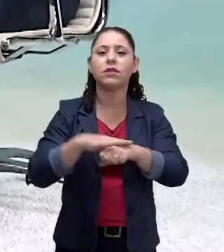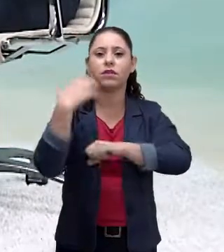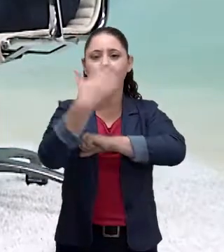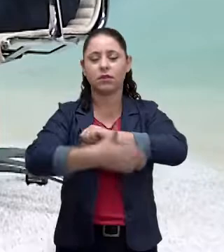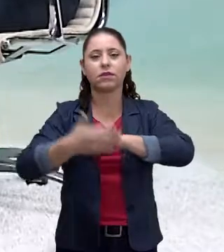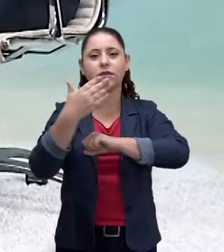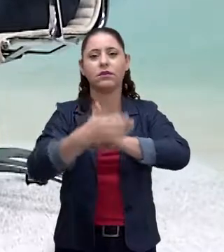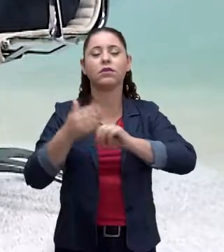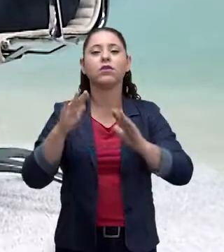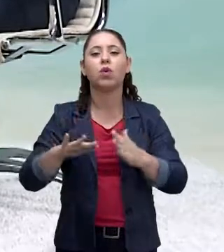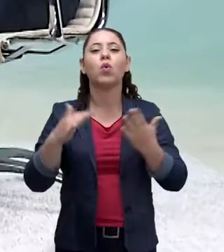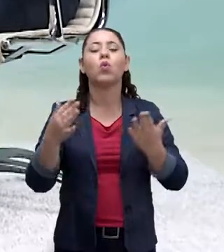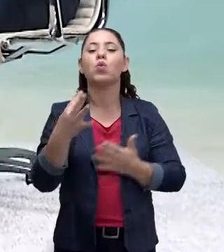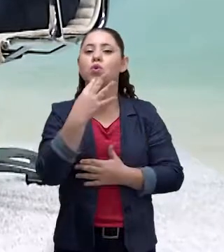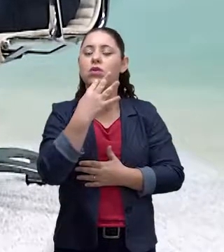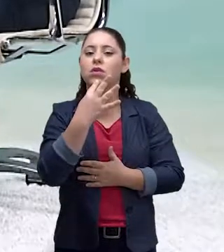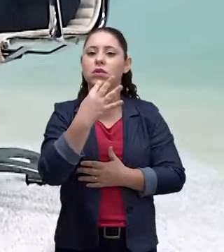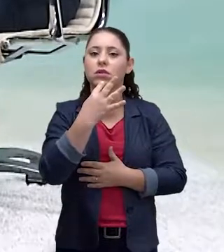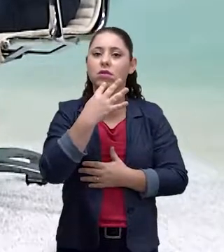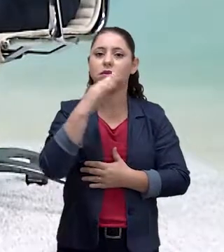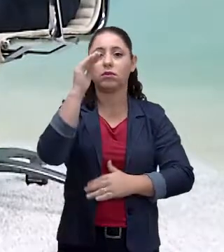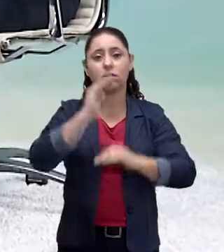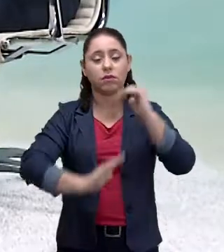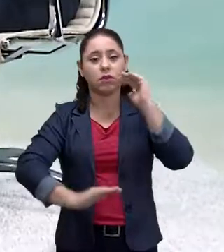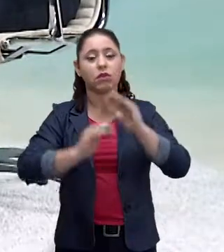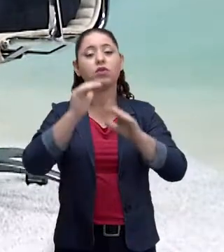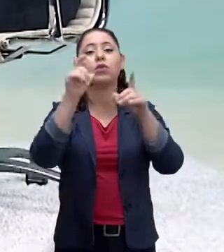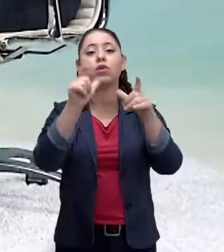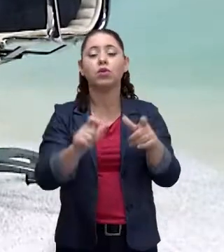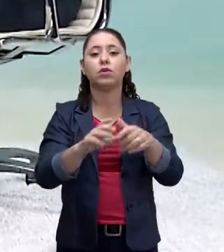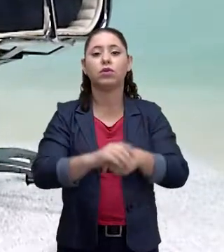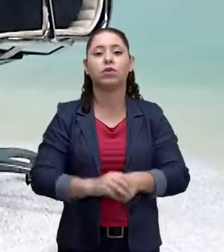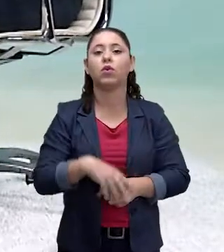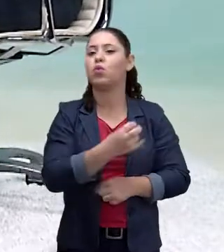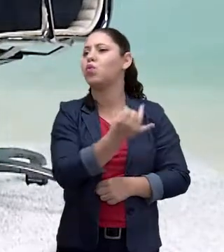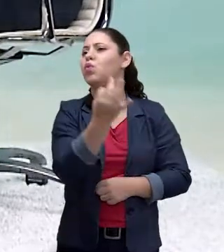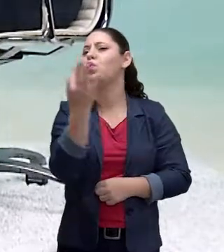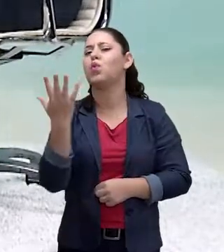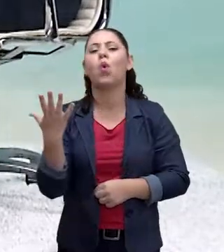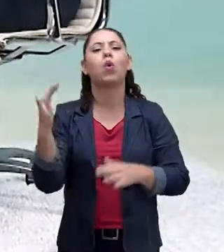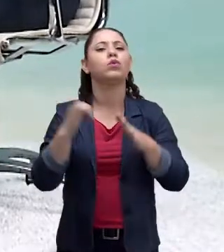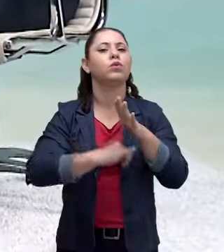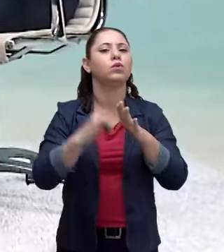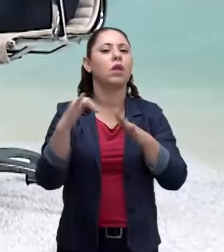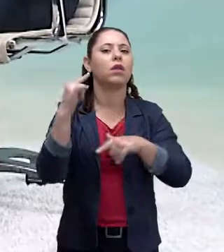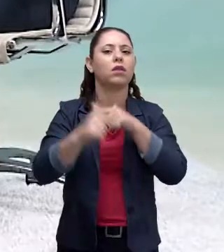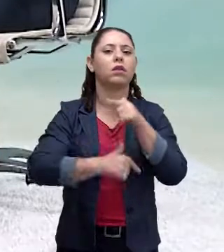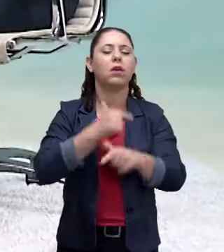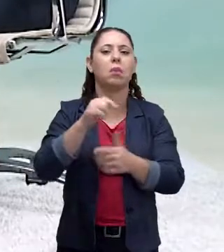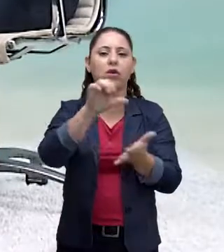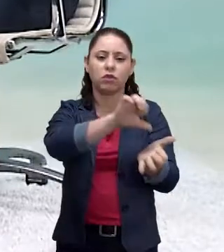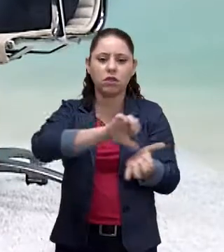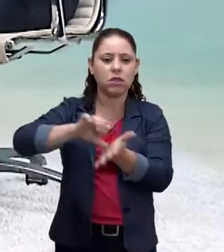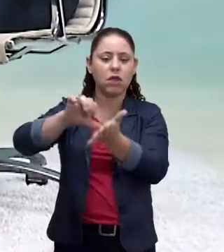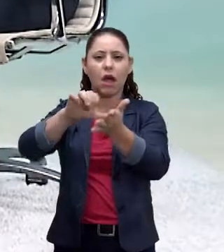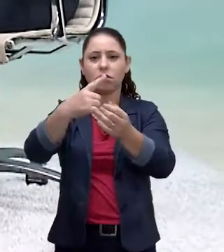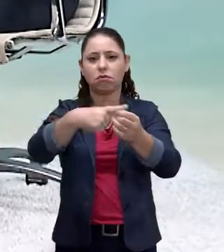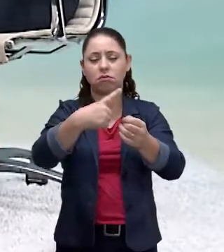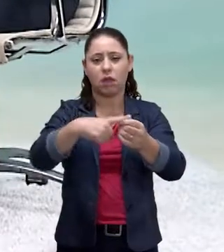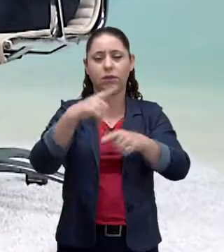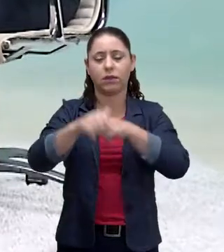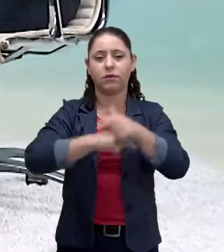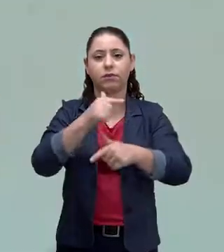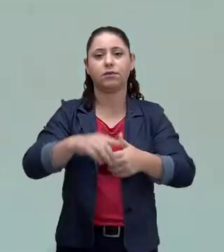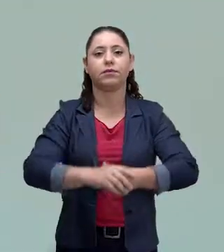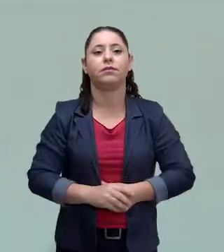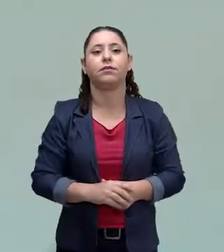da defensora, conhecer um pouco, né, da sua carreira, de onde é, quantos anos de instituição, comarcas por onde